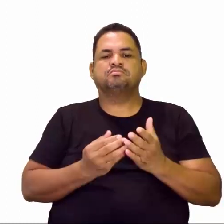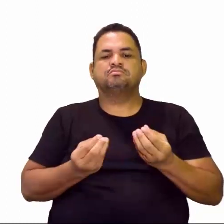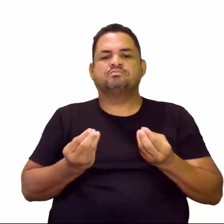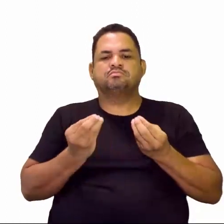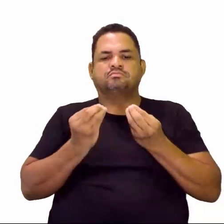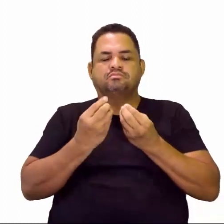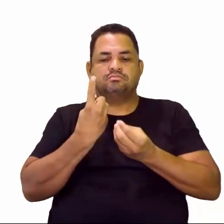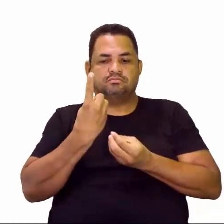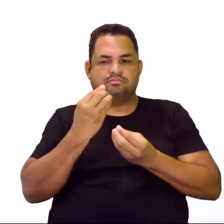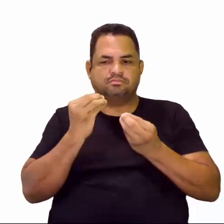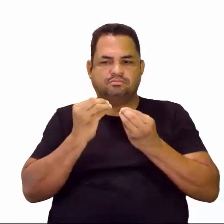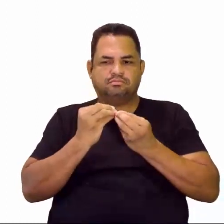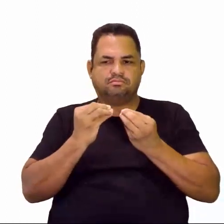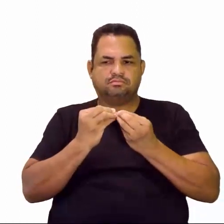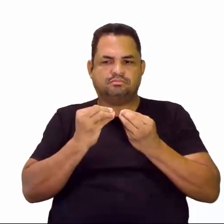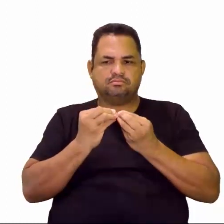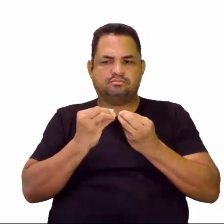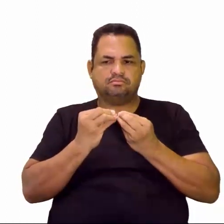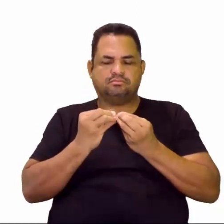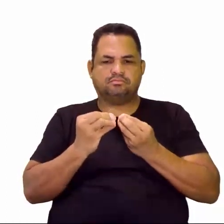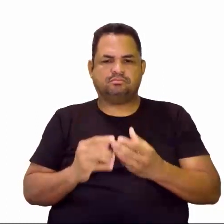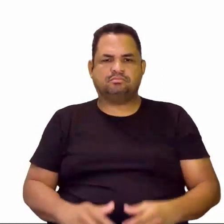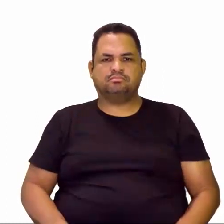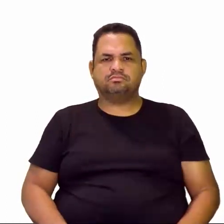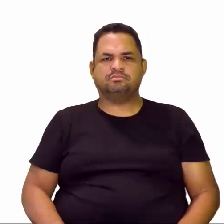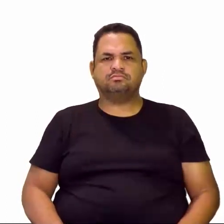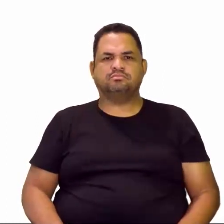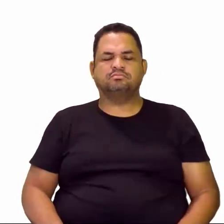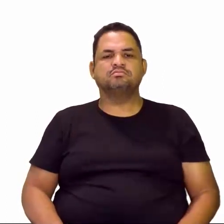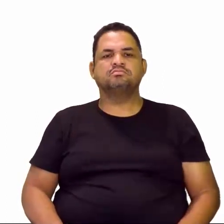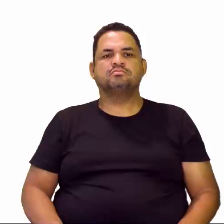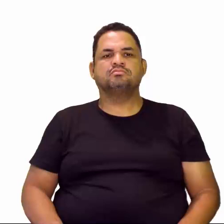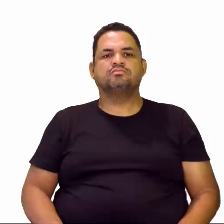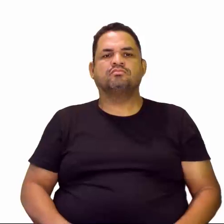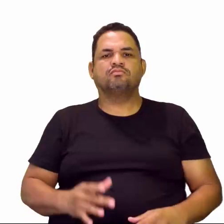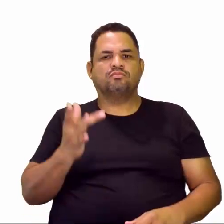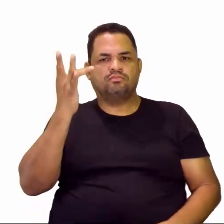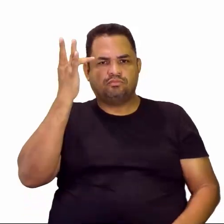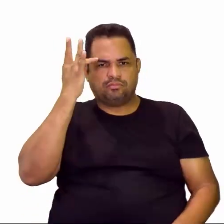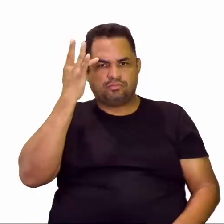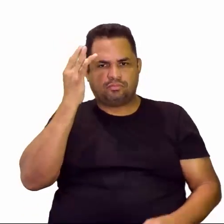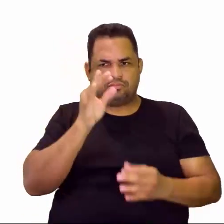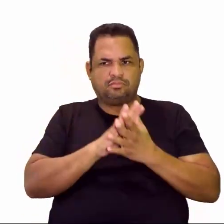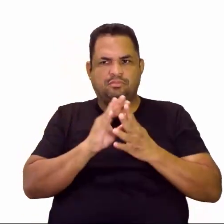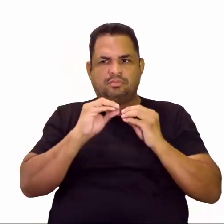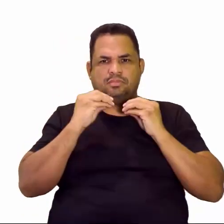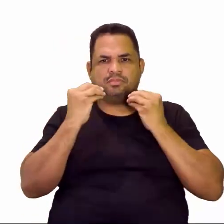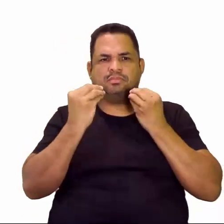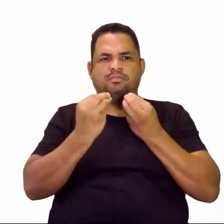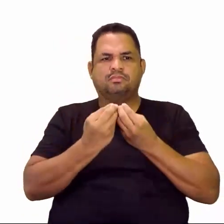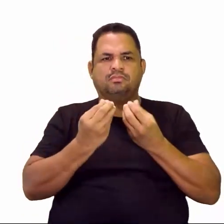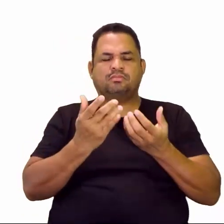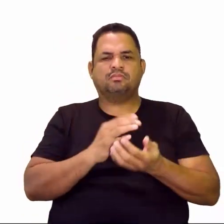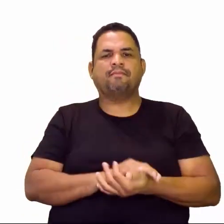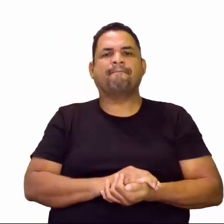representando uma molécula. E quanto às fórmulas das substâncias,